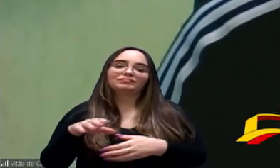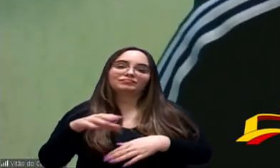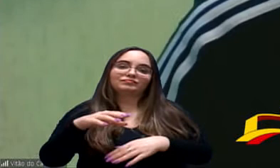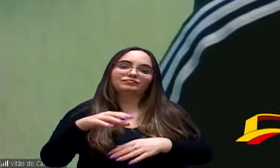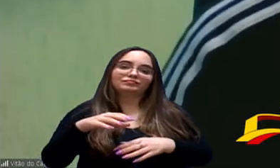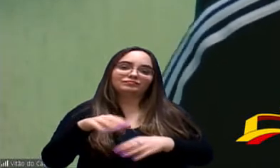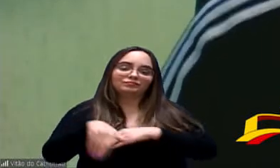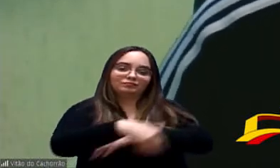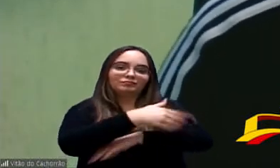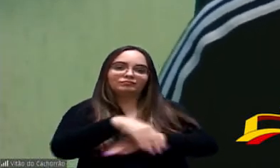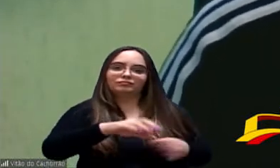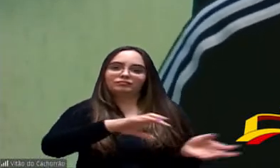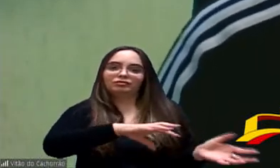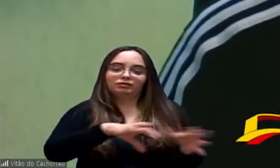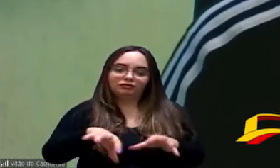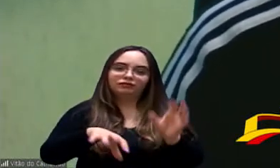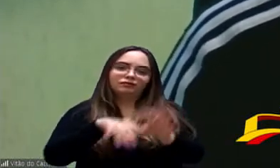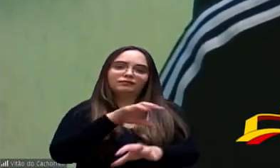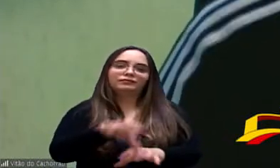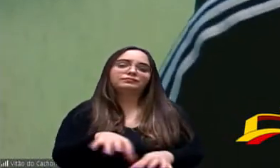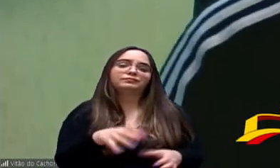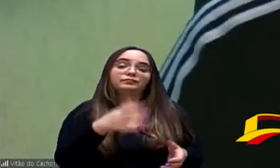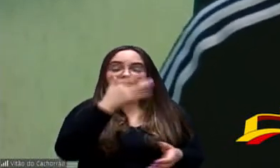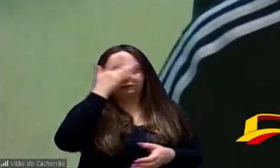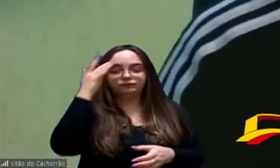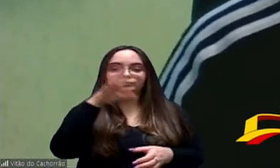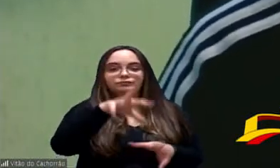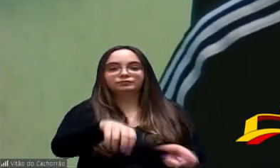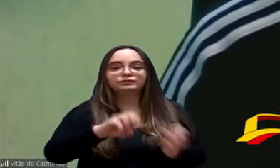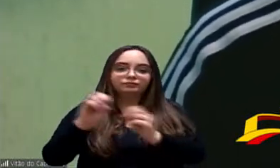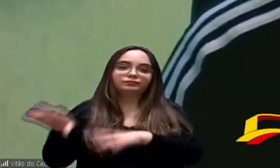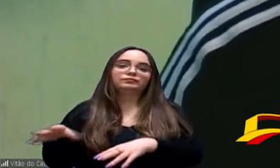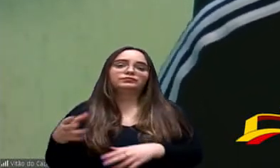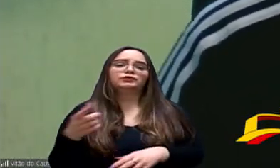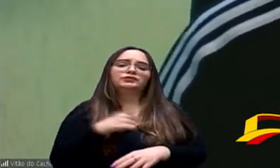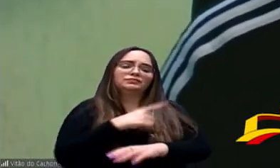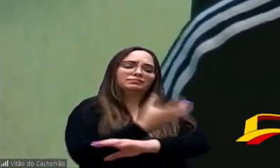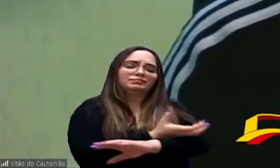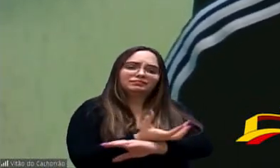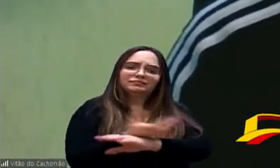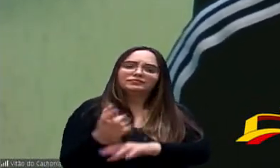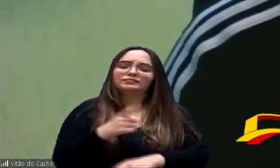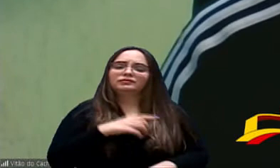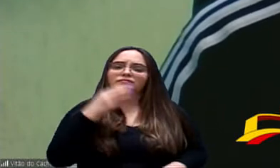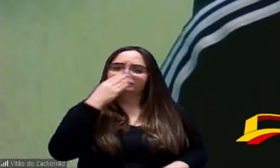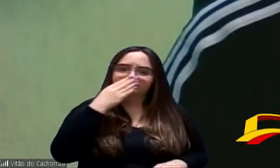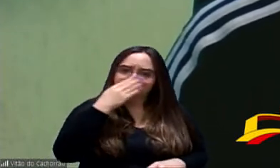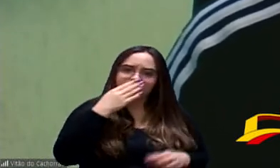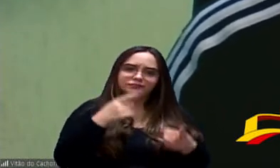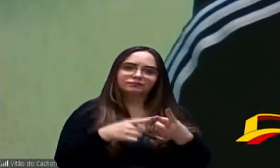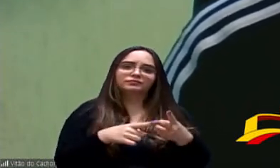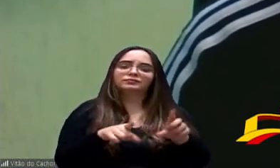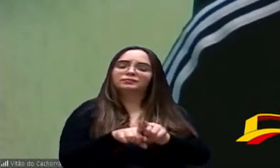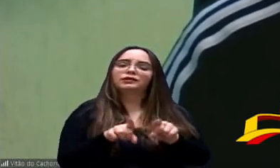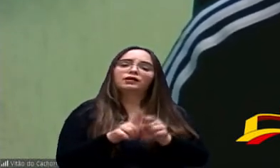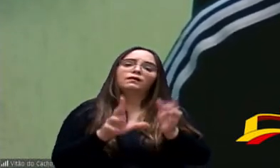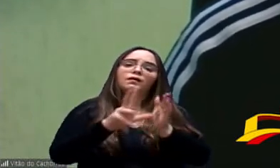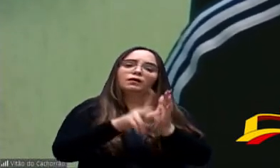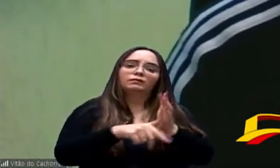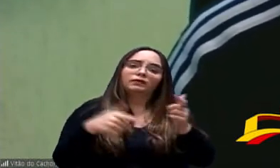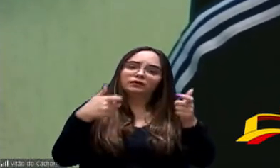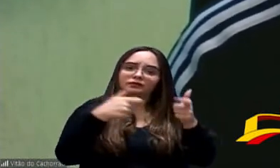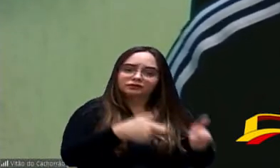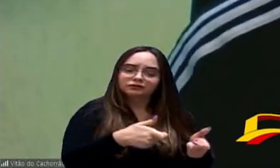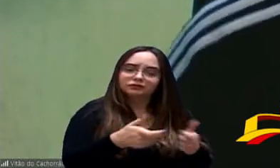colocaram. Mas veja bem, mato, prostituição, assalto, porque de madrugada muita gente que vai